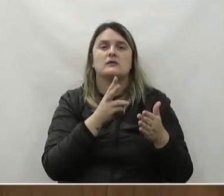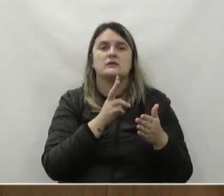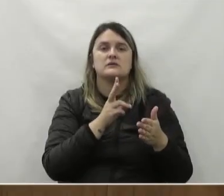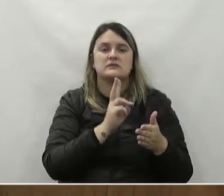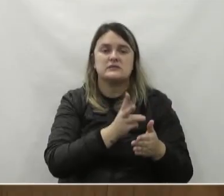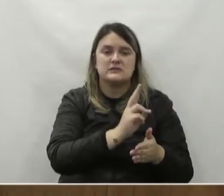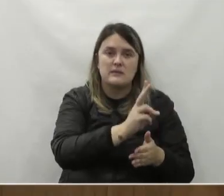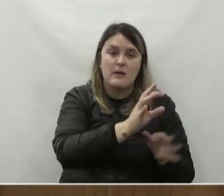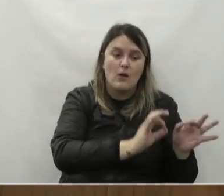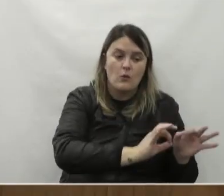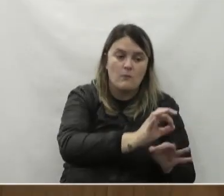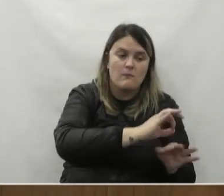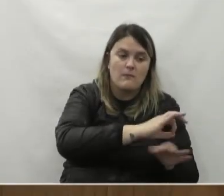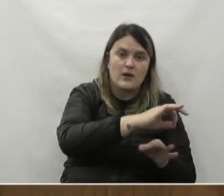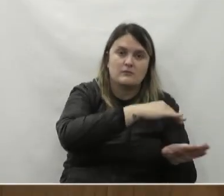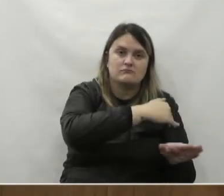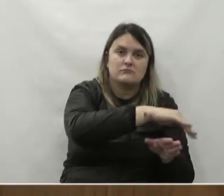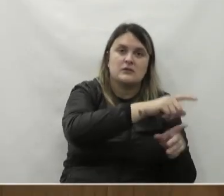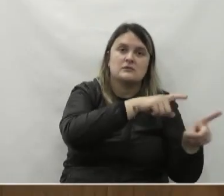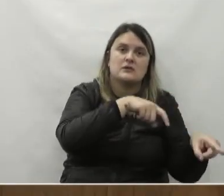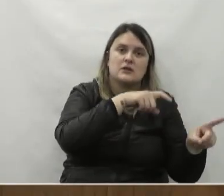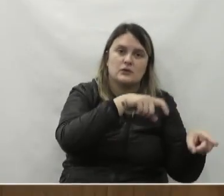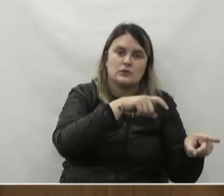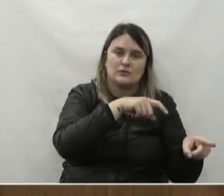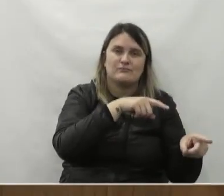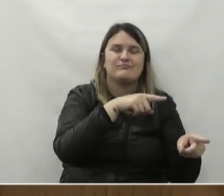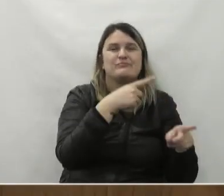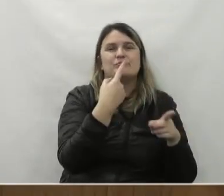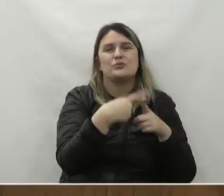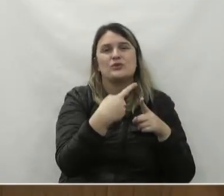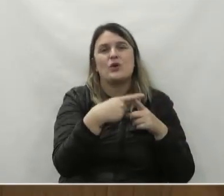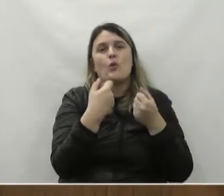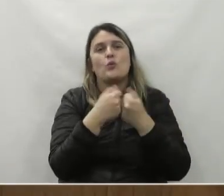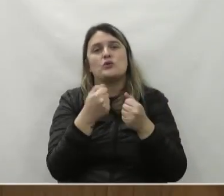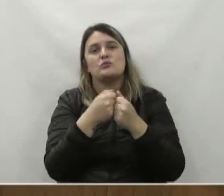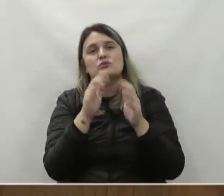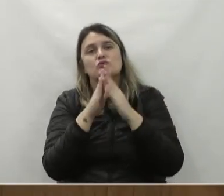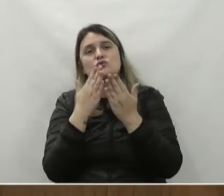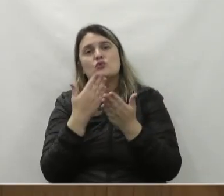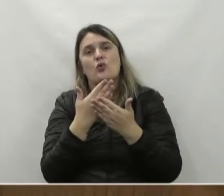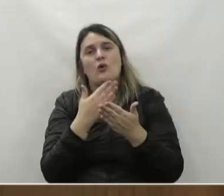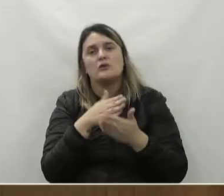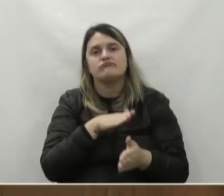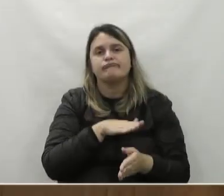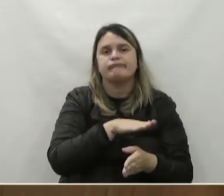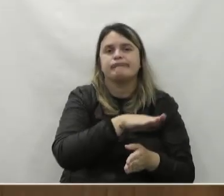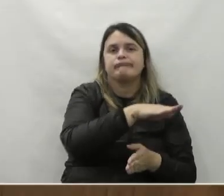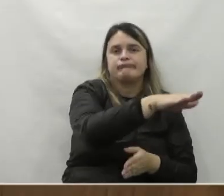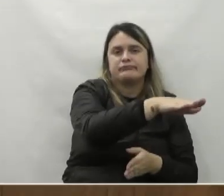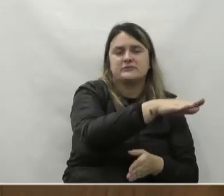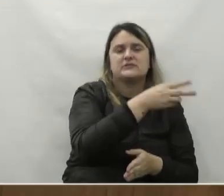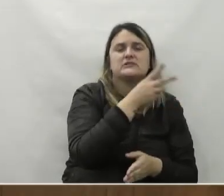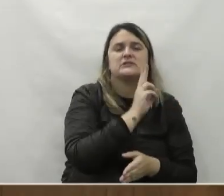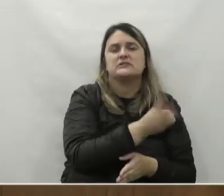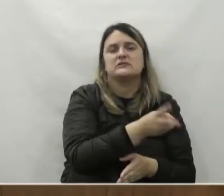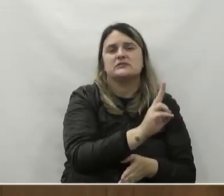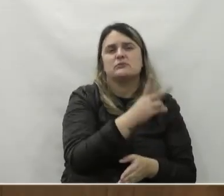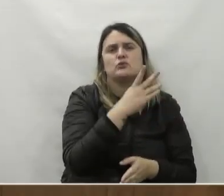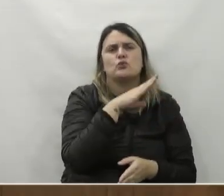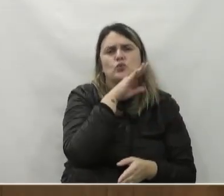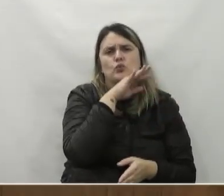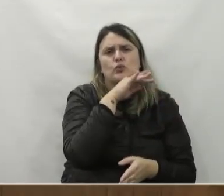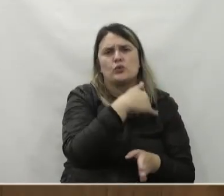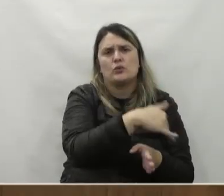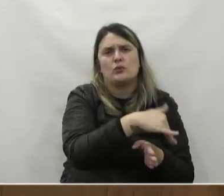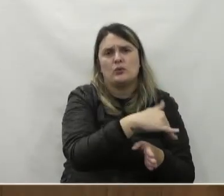estradas rurais, as quais são linhas do itinerário do transporte escolar. Justificativa. Nos termos da